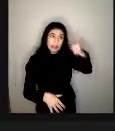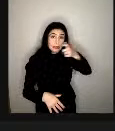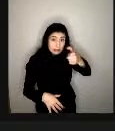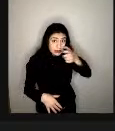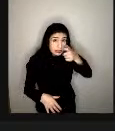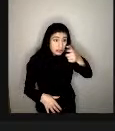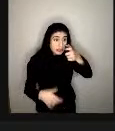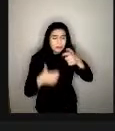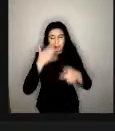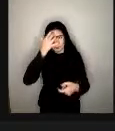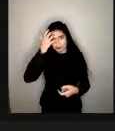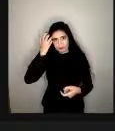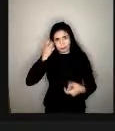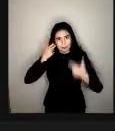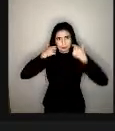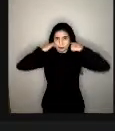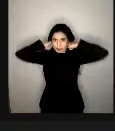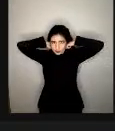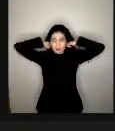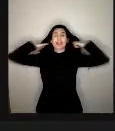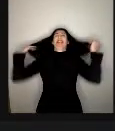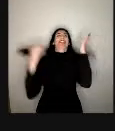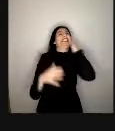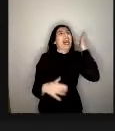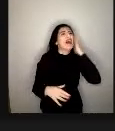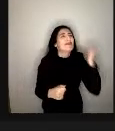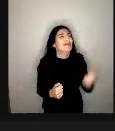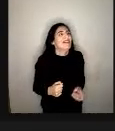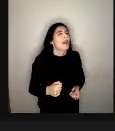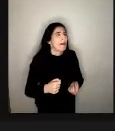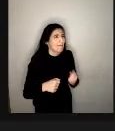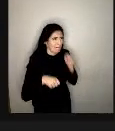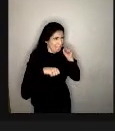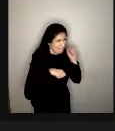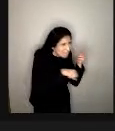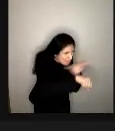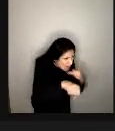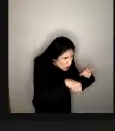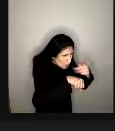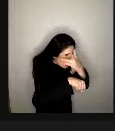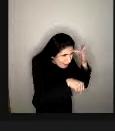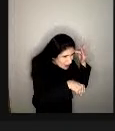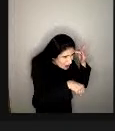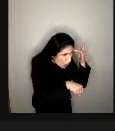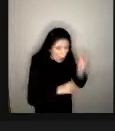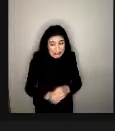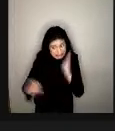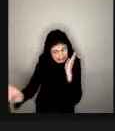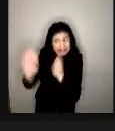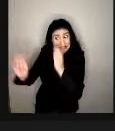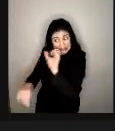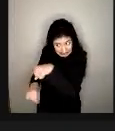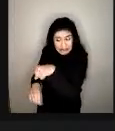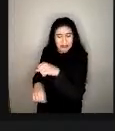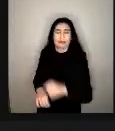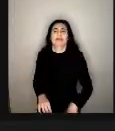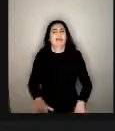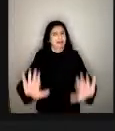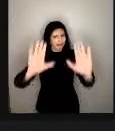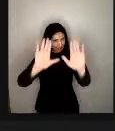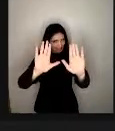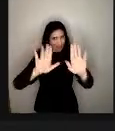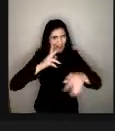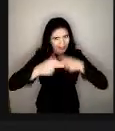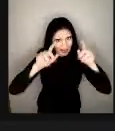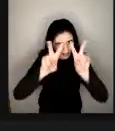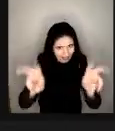Eu vou comentar sobre o que procura acha, porque eu termino sempre, quando eu estou falando sobre esse assunto, e agora no Outubro